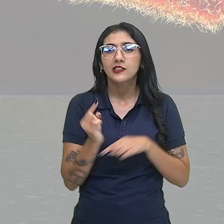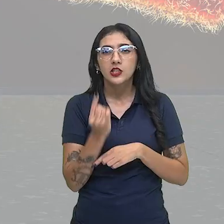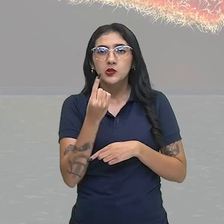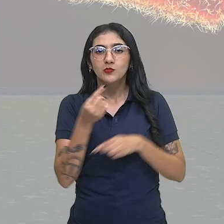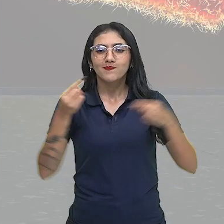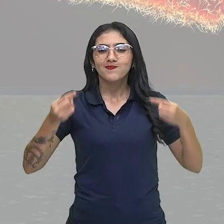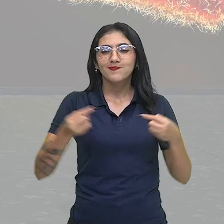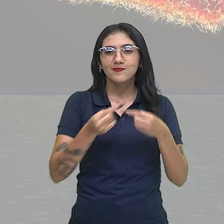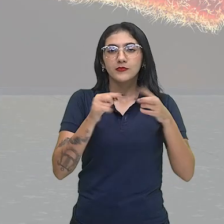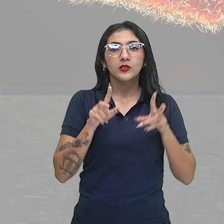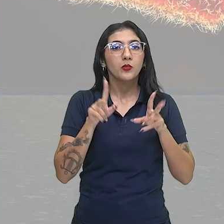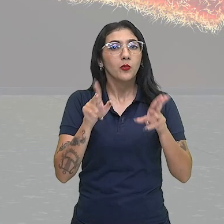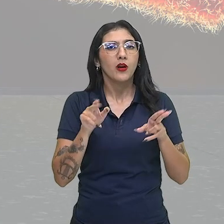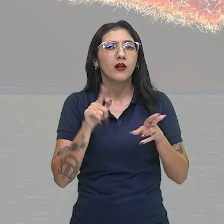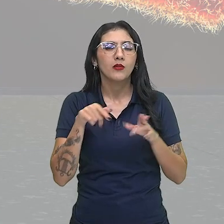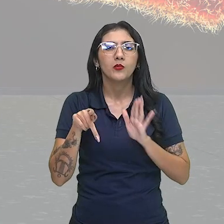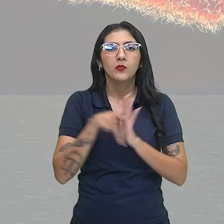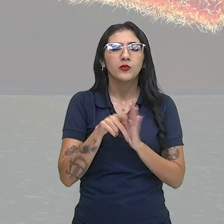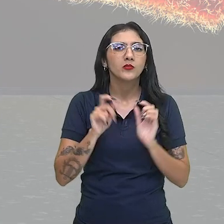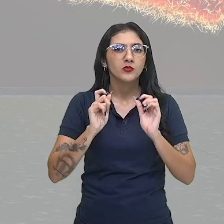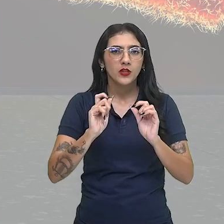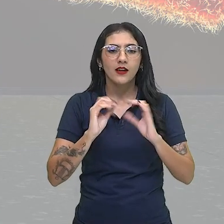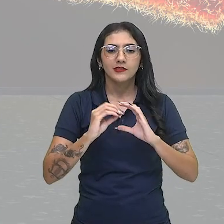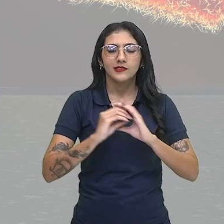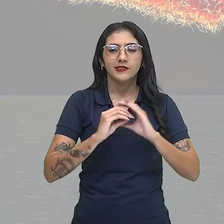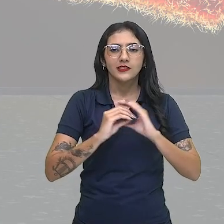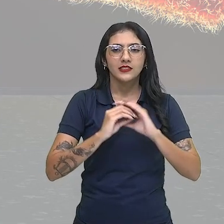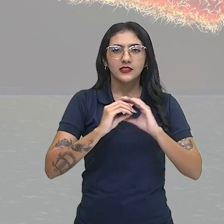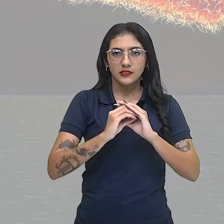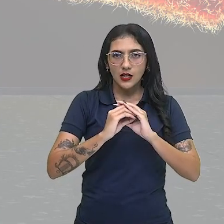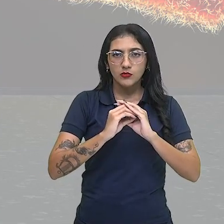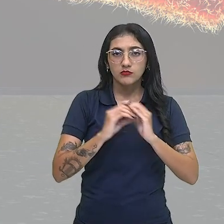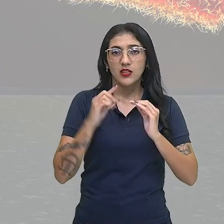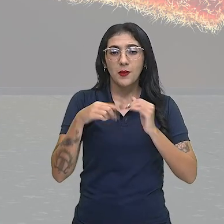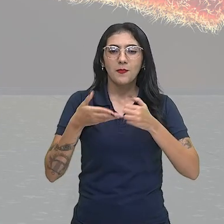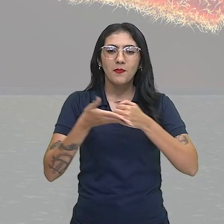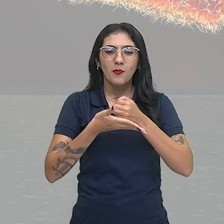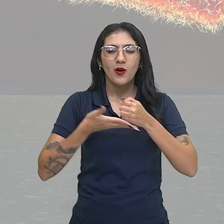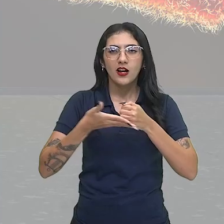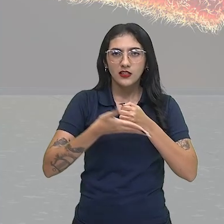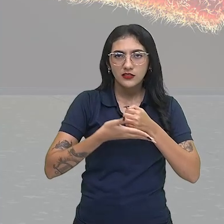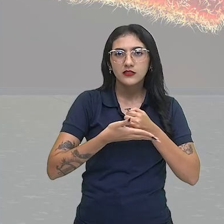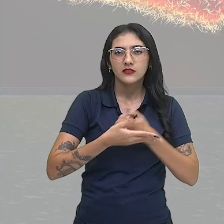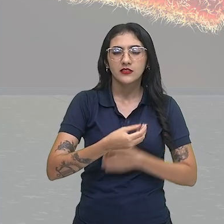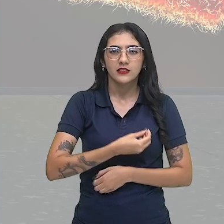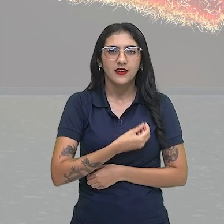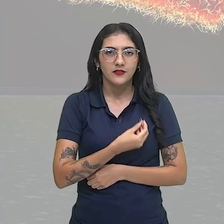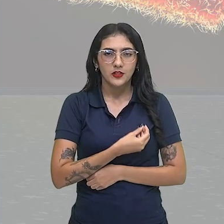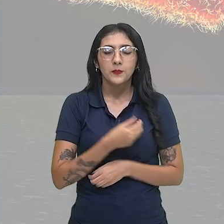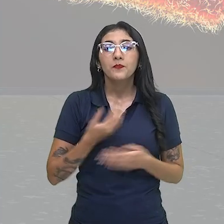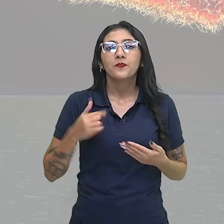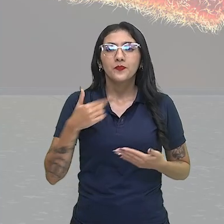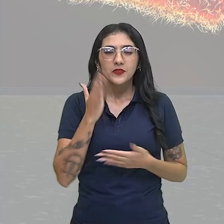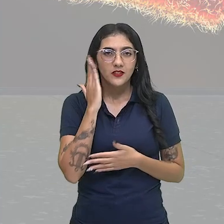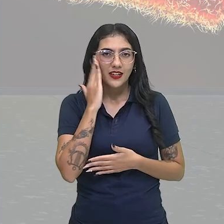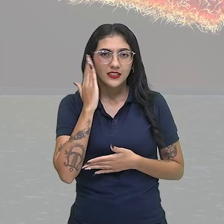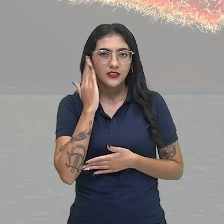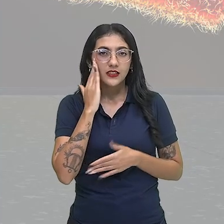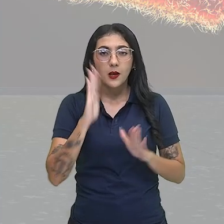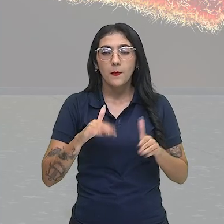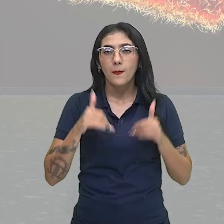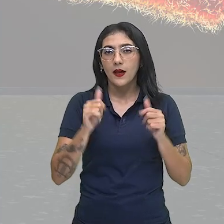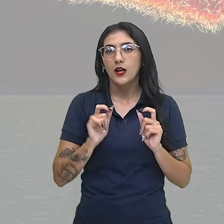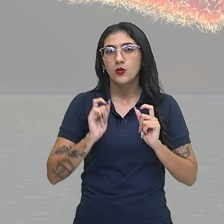é justamente a célula, que compõe a sua unidade básica. Então, a gente vai entender que uma célula é